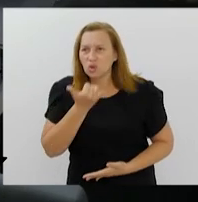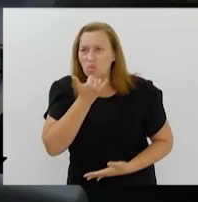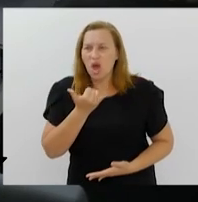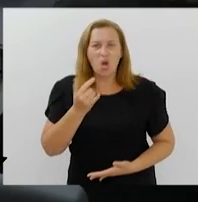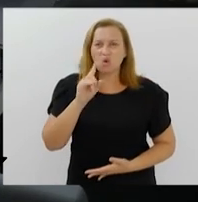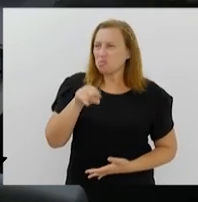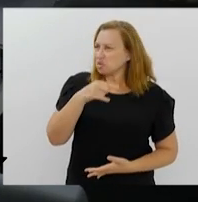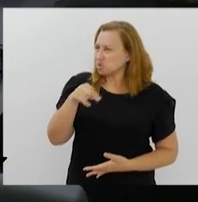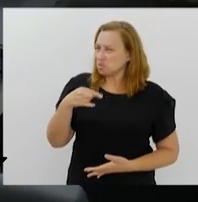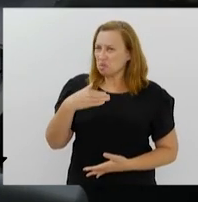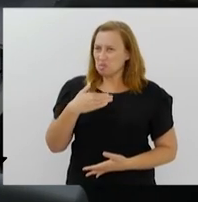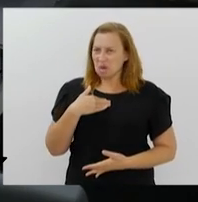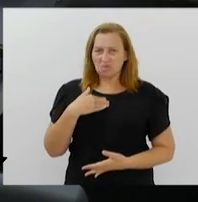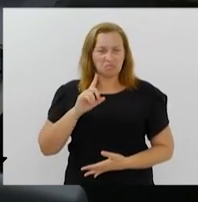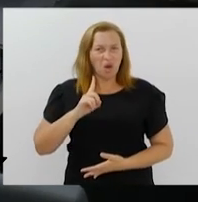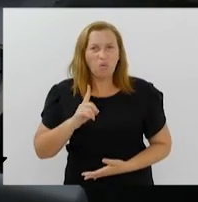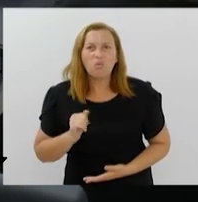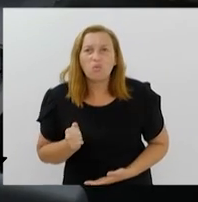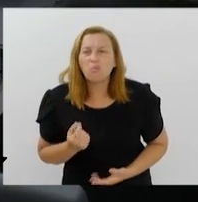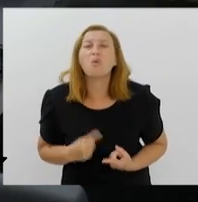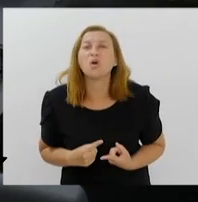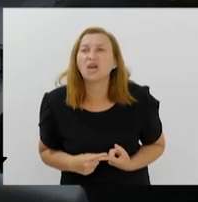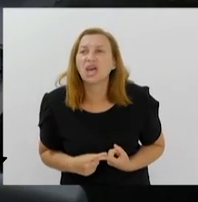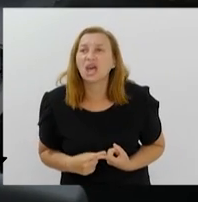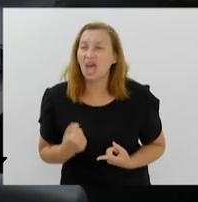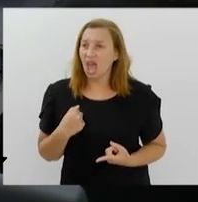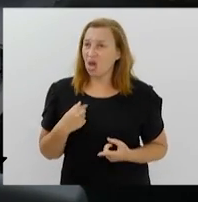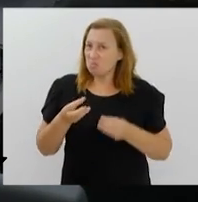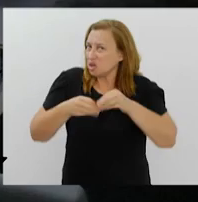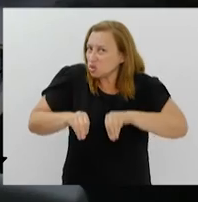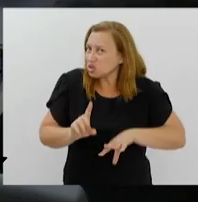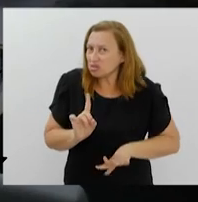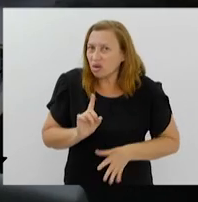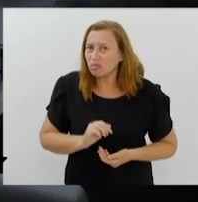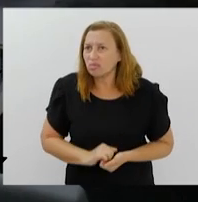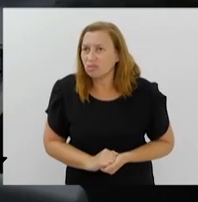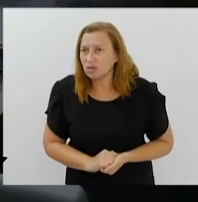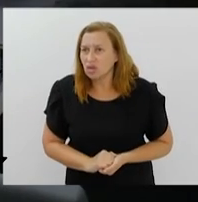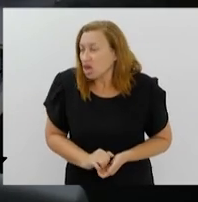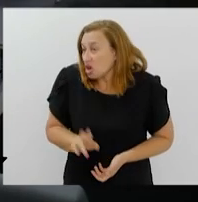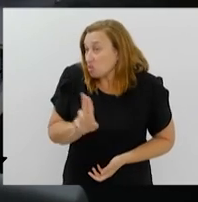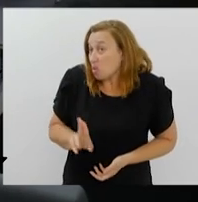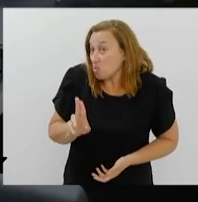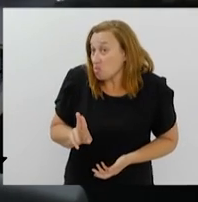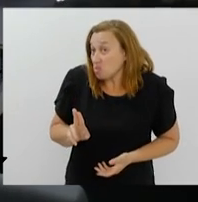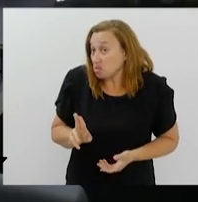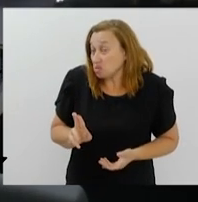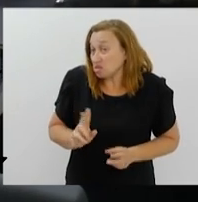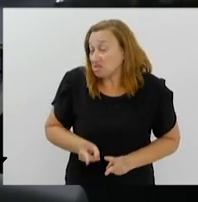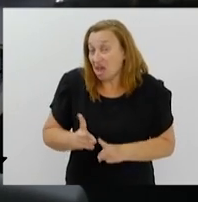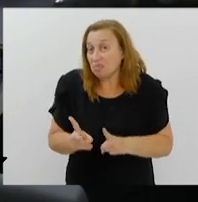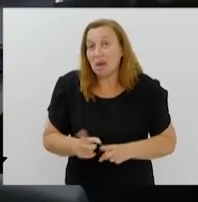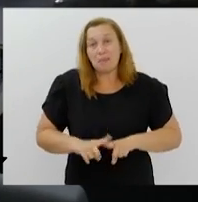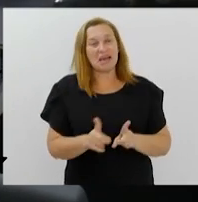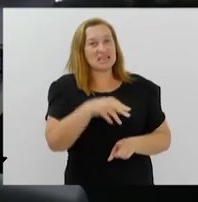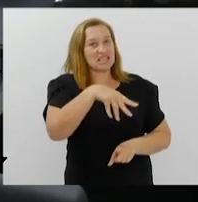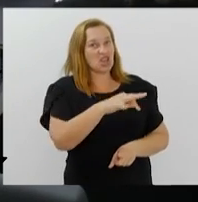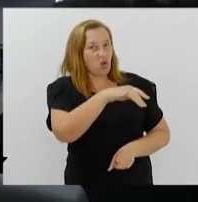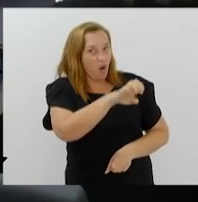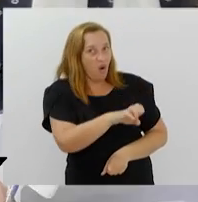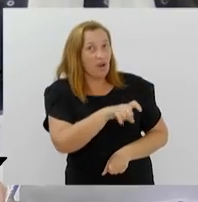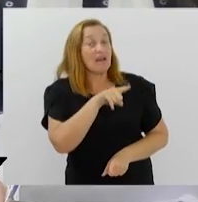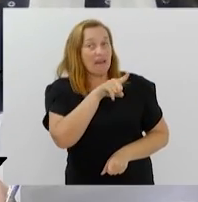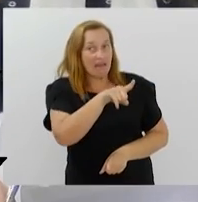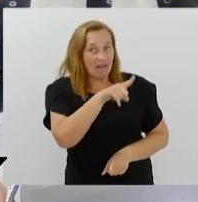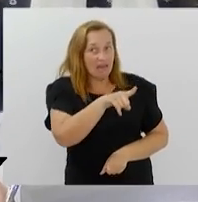meu ninguém cancela por quê Porque eu não dou prejuízo eu não uso muito mas a Nicole recebe uma